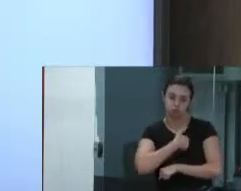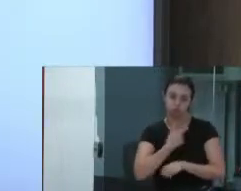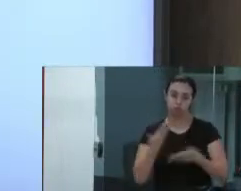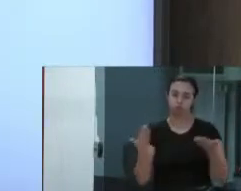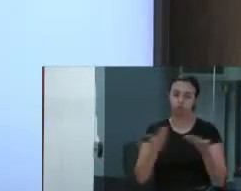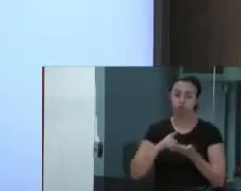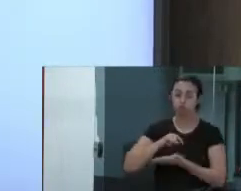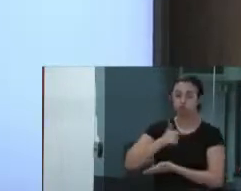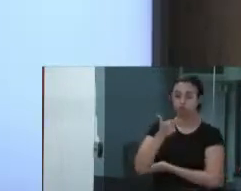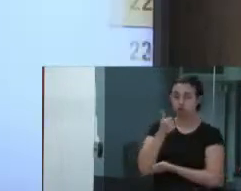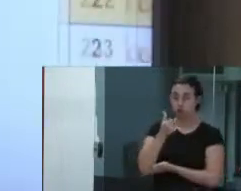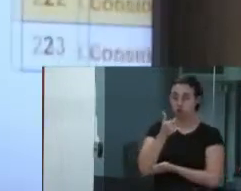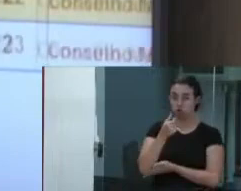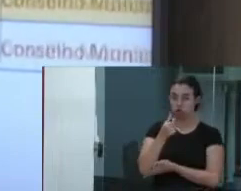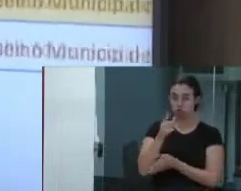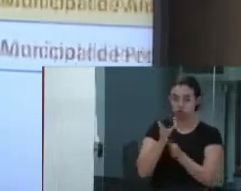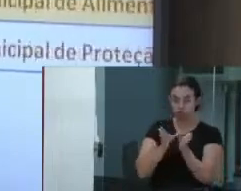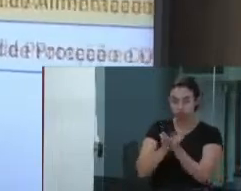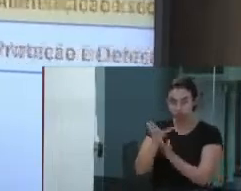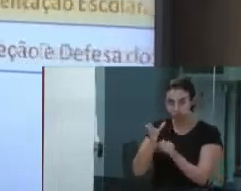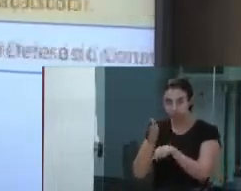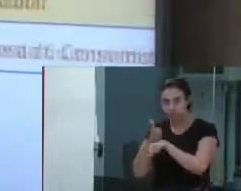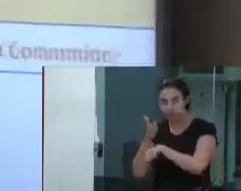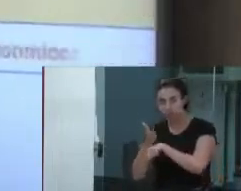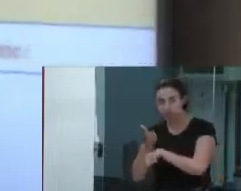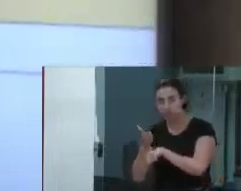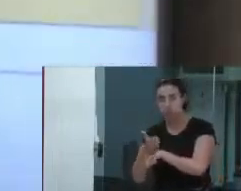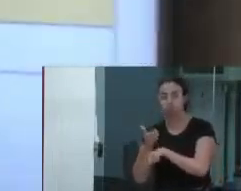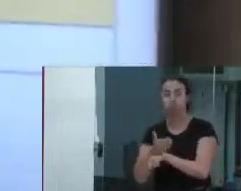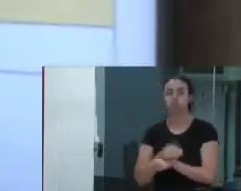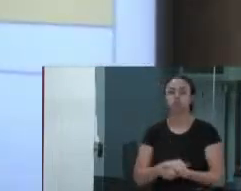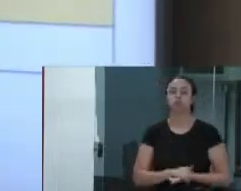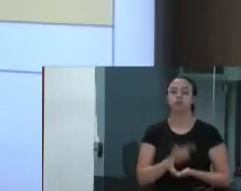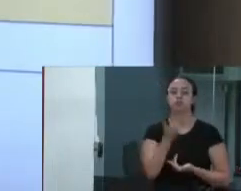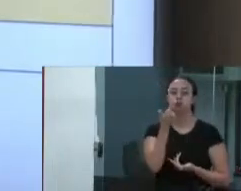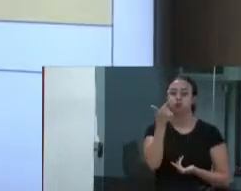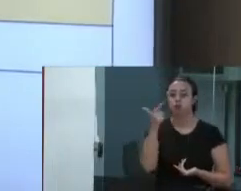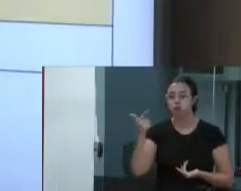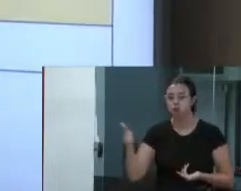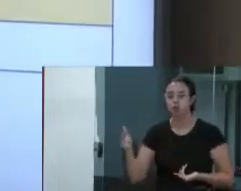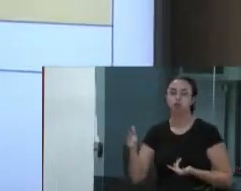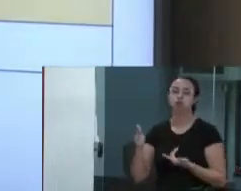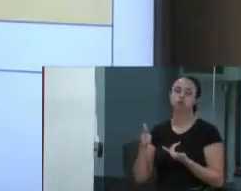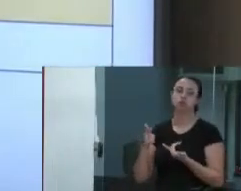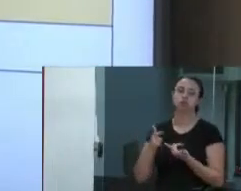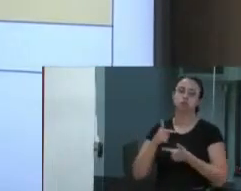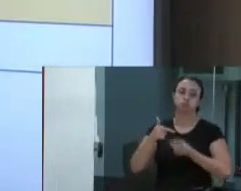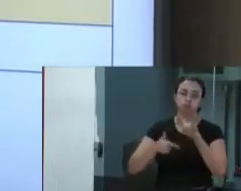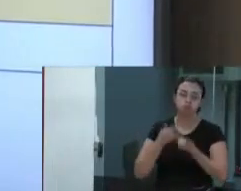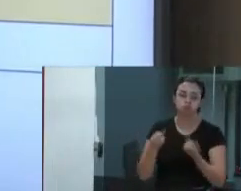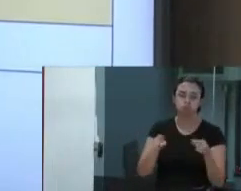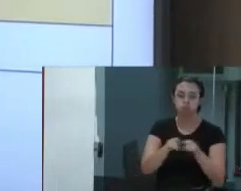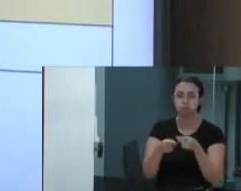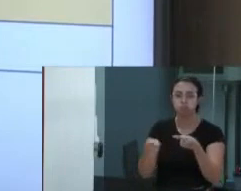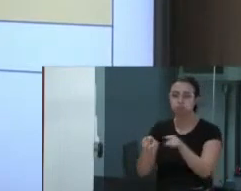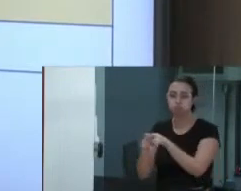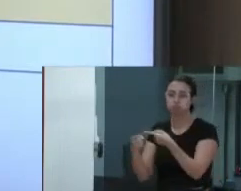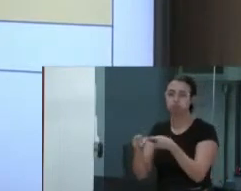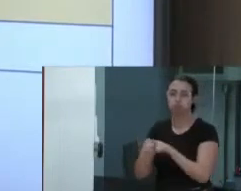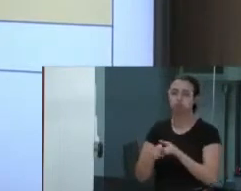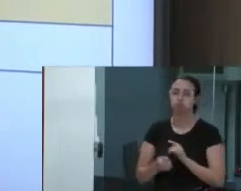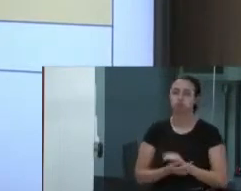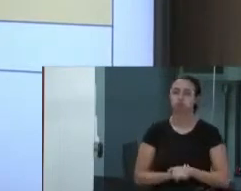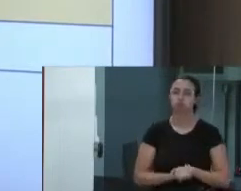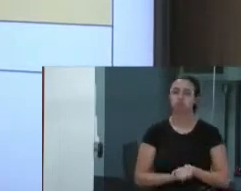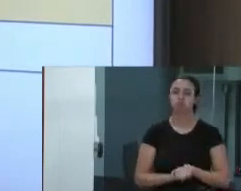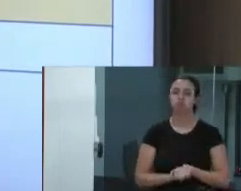ao todo lá 11 conselhos, além de ainda outros serviços em parceria, como o Meu Amar, por exemplo, Movimento Gay de